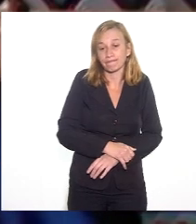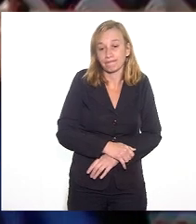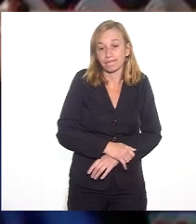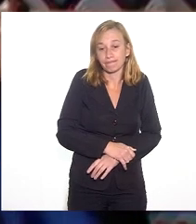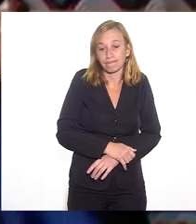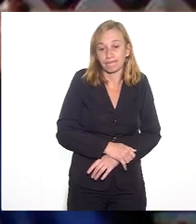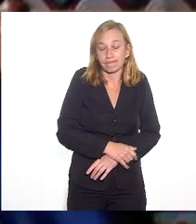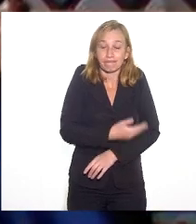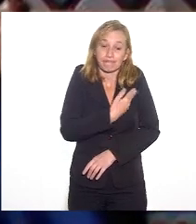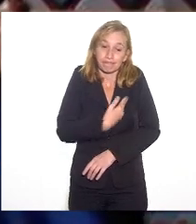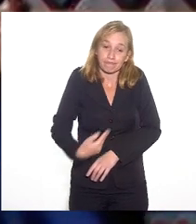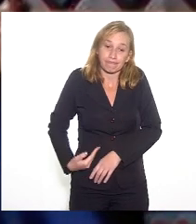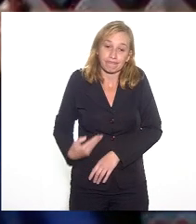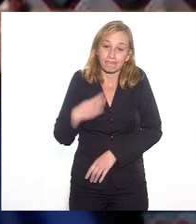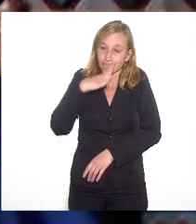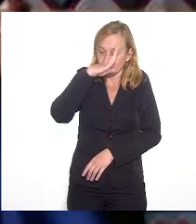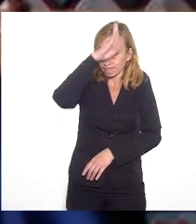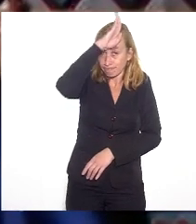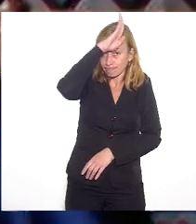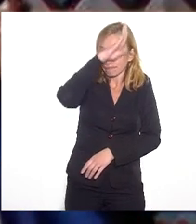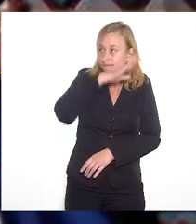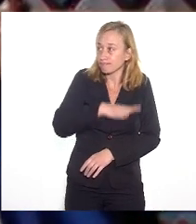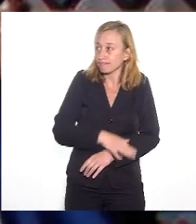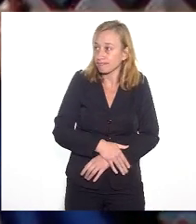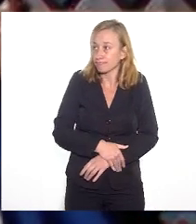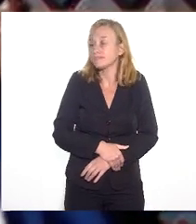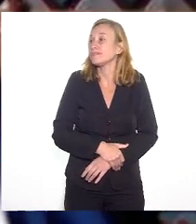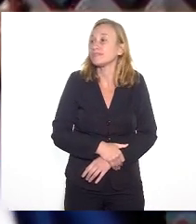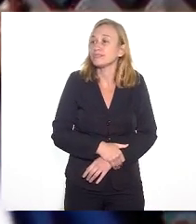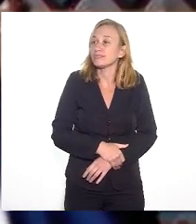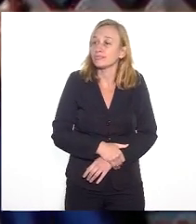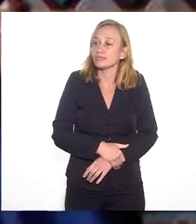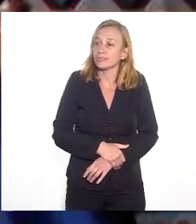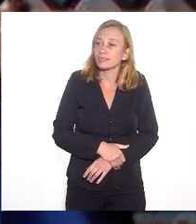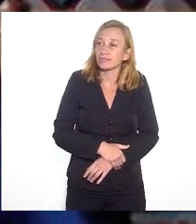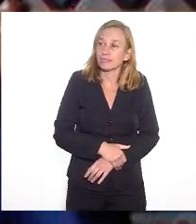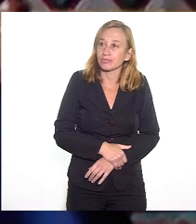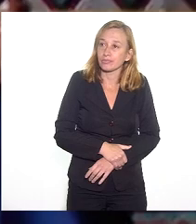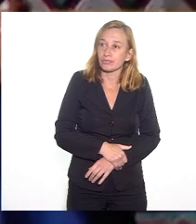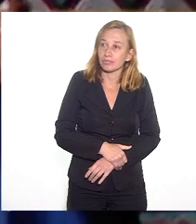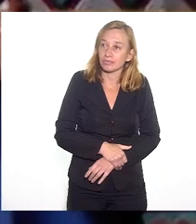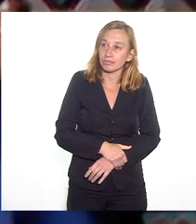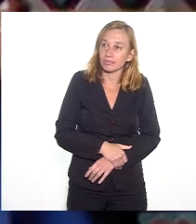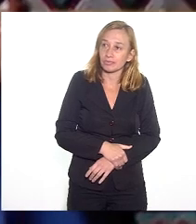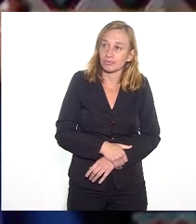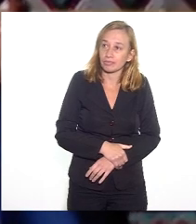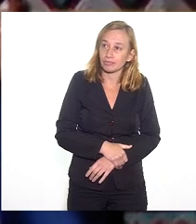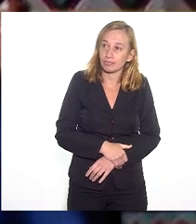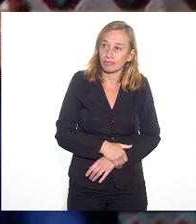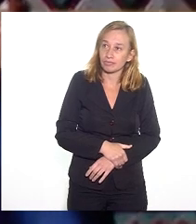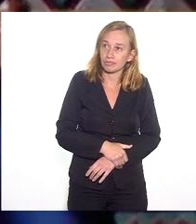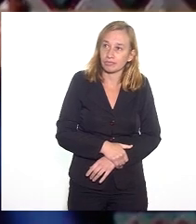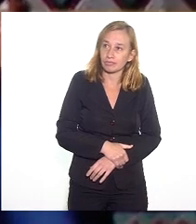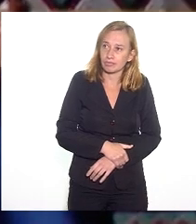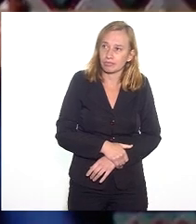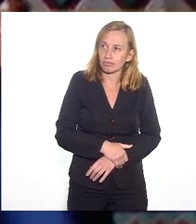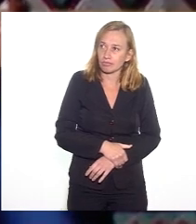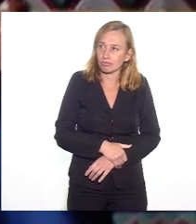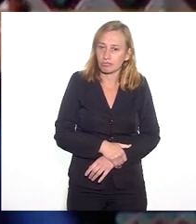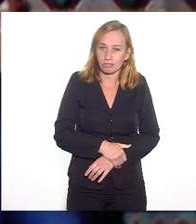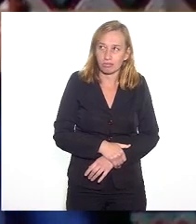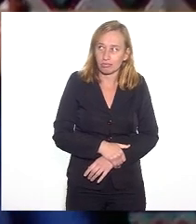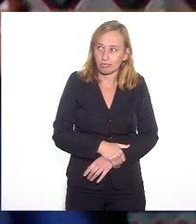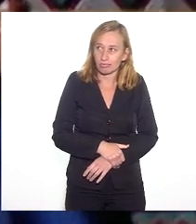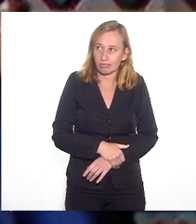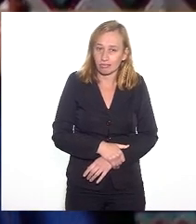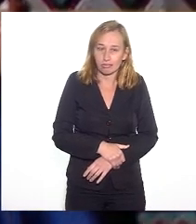governo Bolsonaro e da sua política econômica capitaneada por Paulo Guedes. Quer dizer, a gente